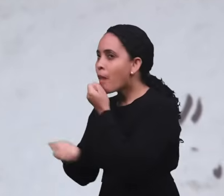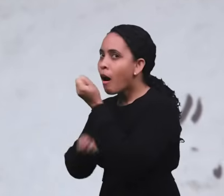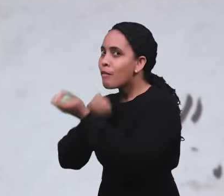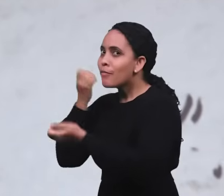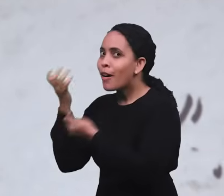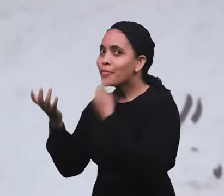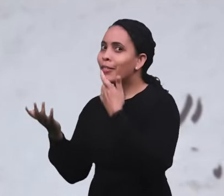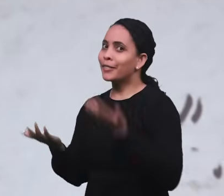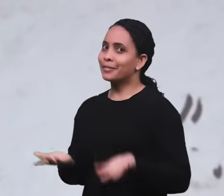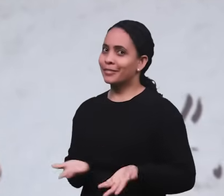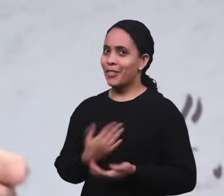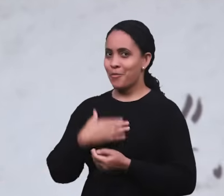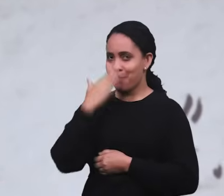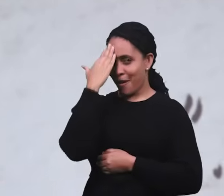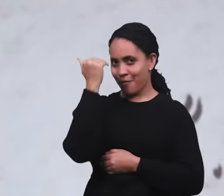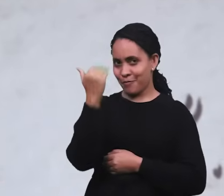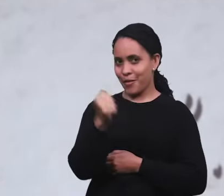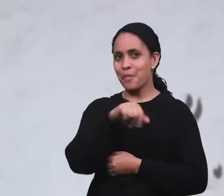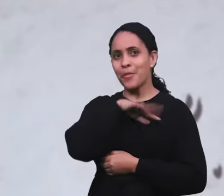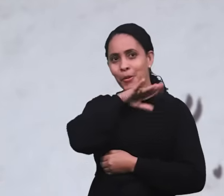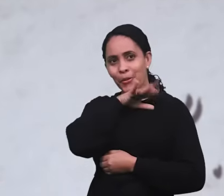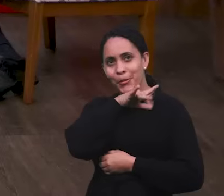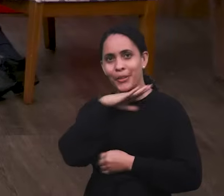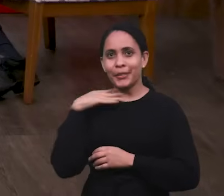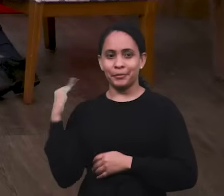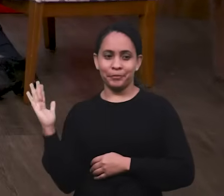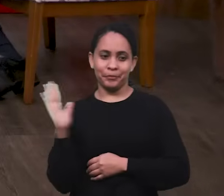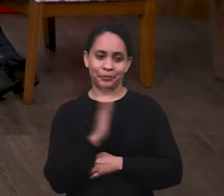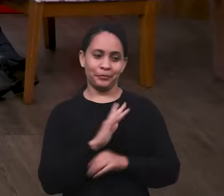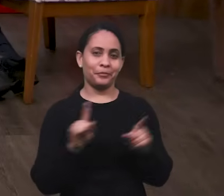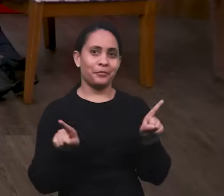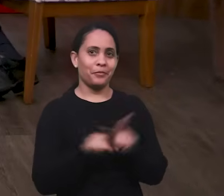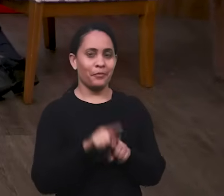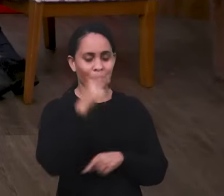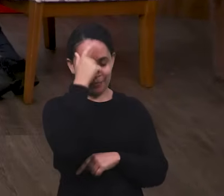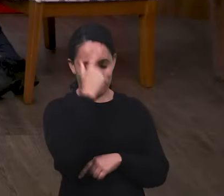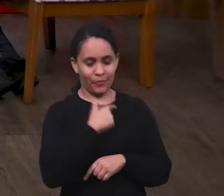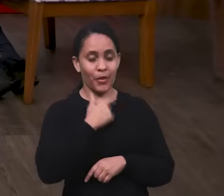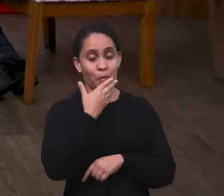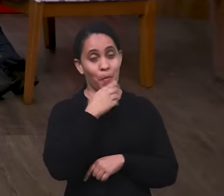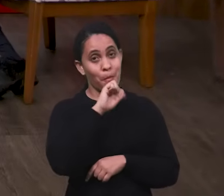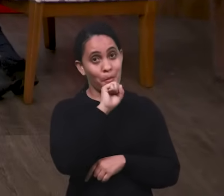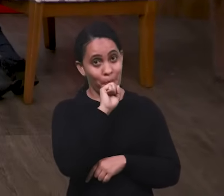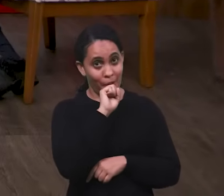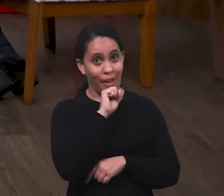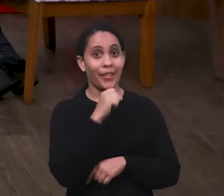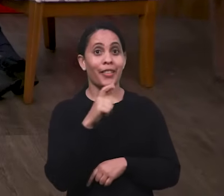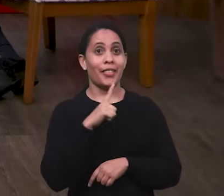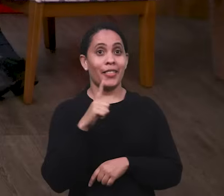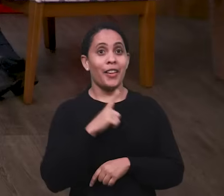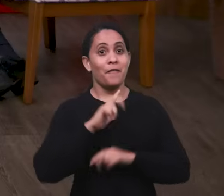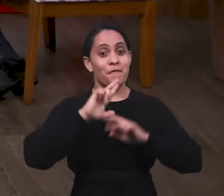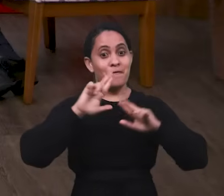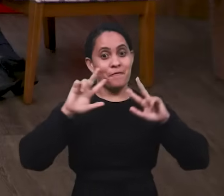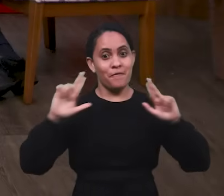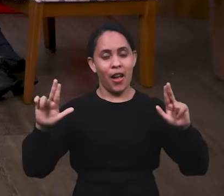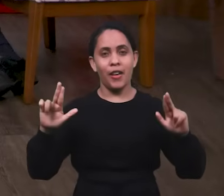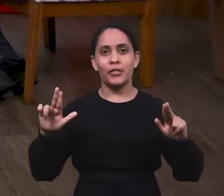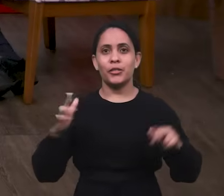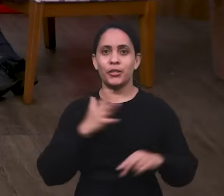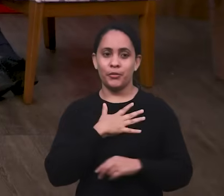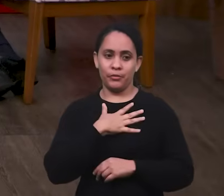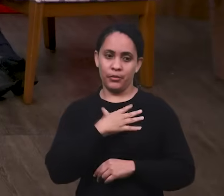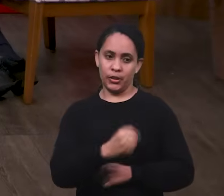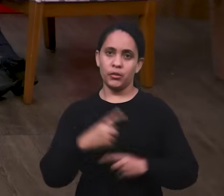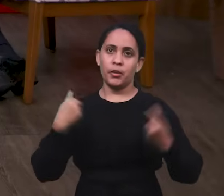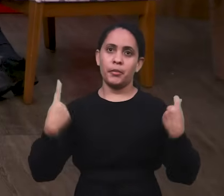né, que poderia ter trazido assim esse desgaste. E o desafio do pai que tem vários filhos, ele é grande, porque ele